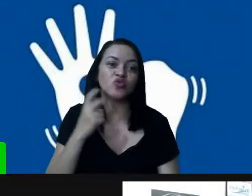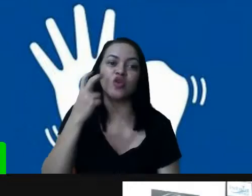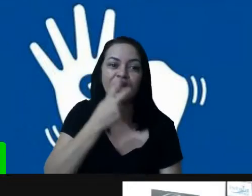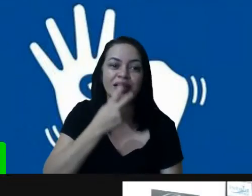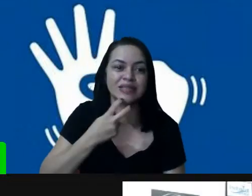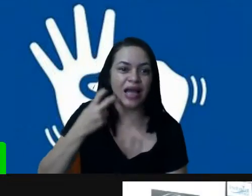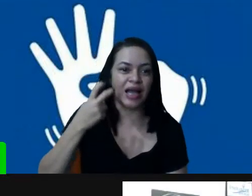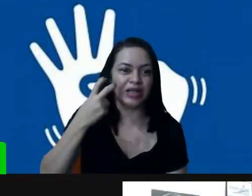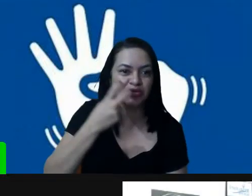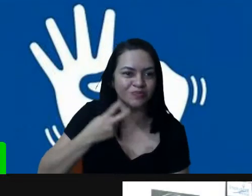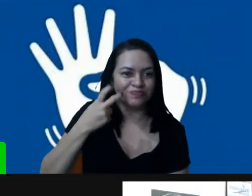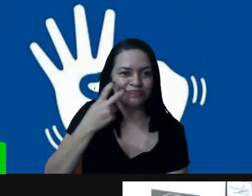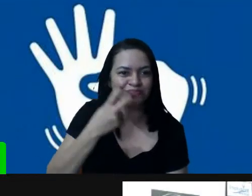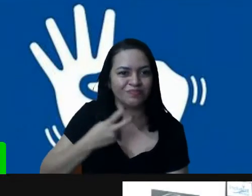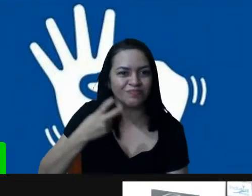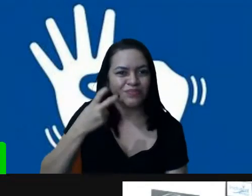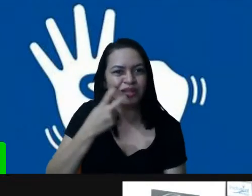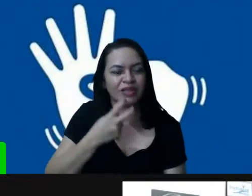surdos oralizados,